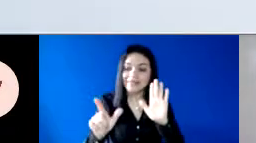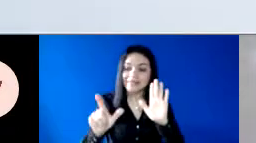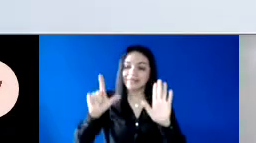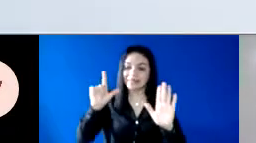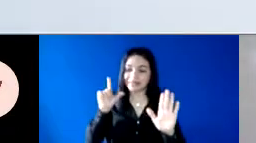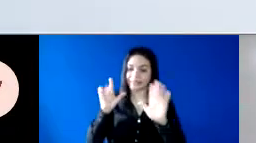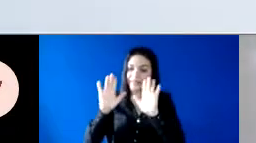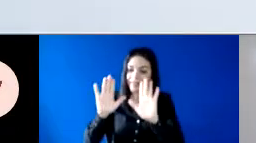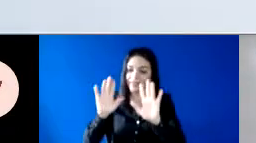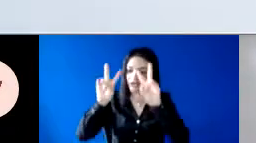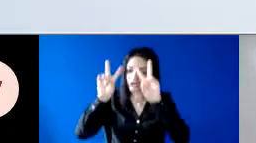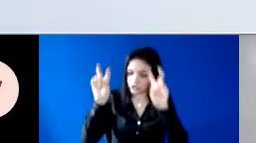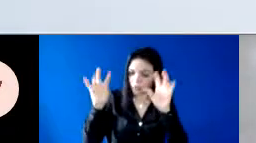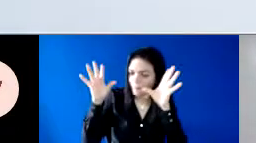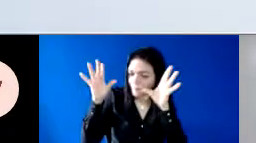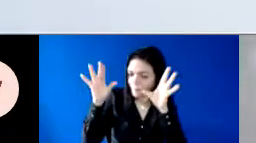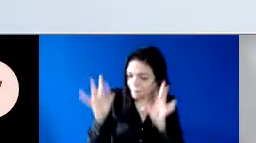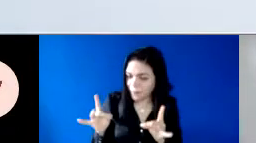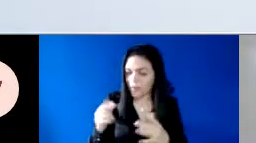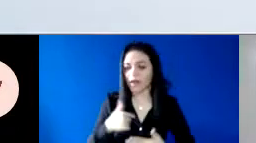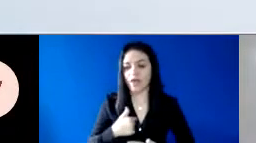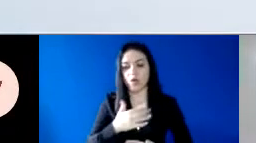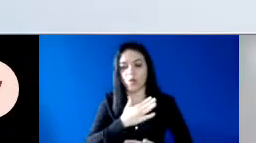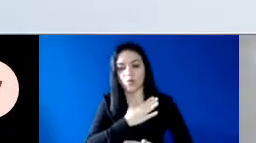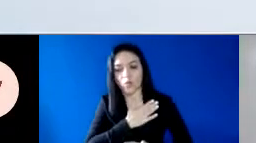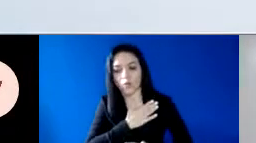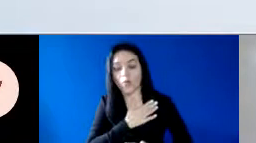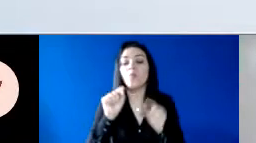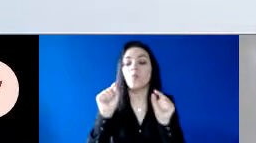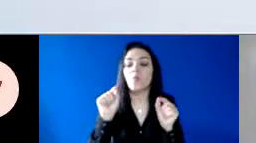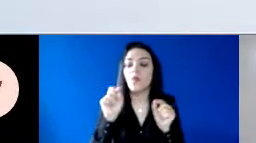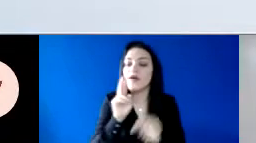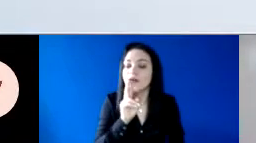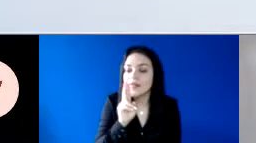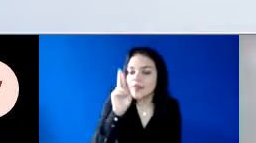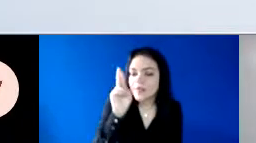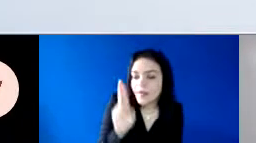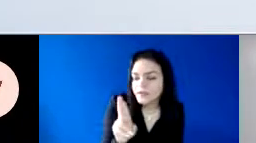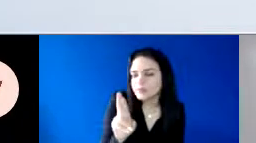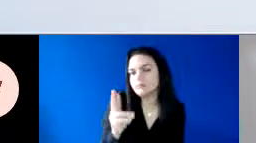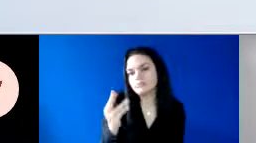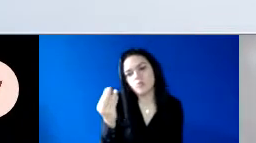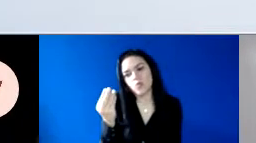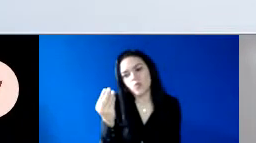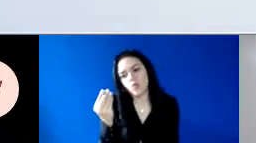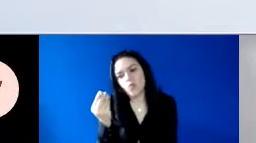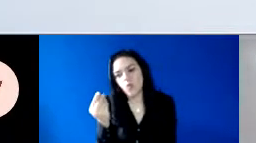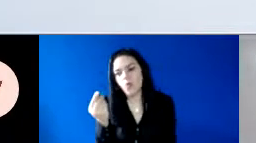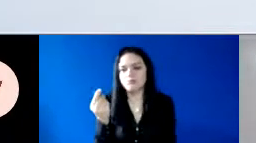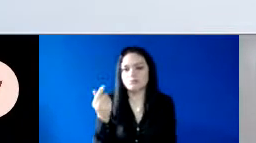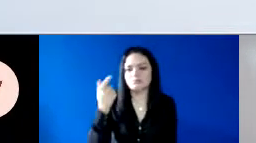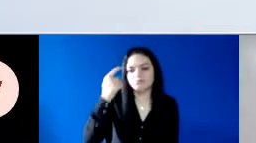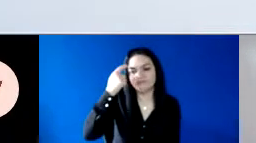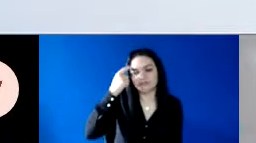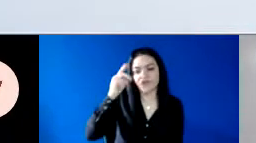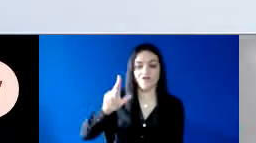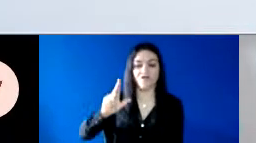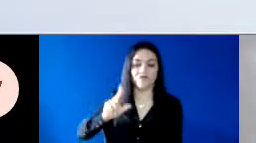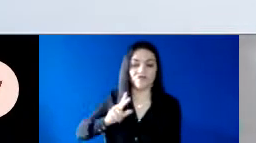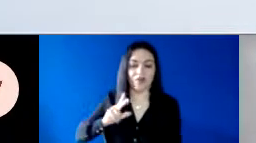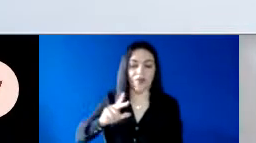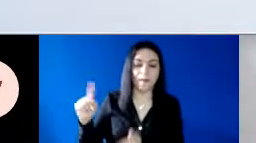tema especificamente, eu gostaria de responder, ou pelo menos do ponto de vista individual, a uma pergunta que a gente